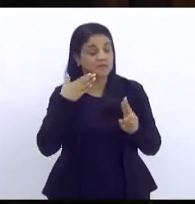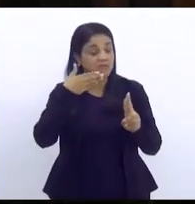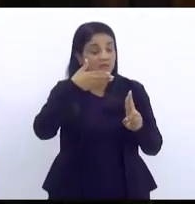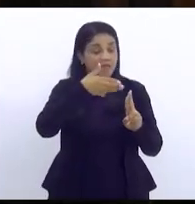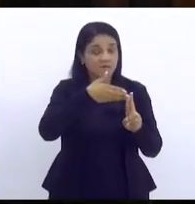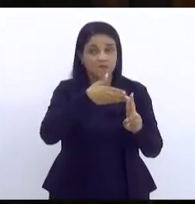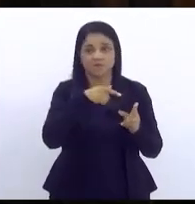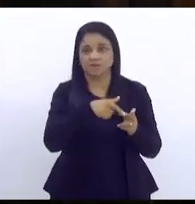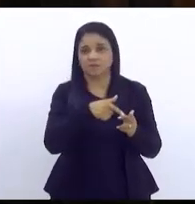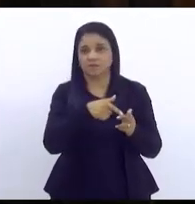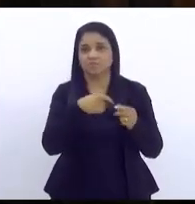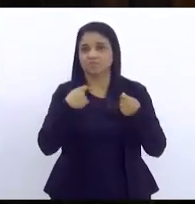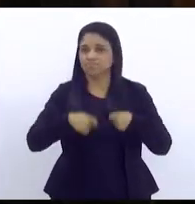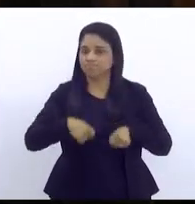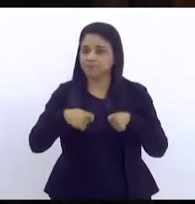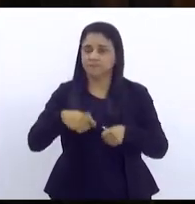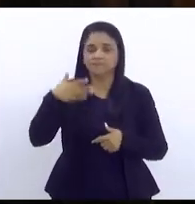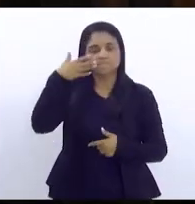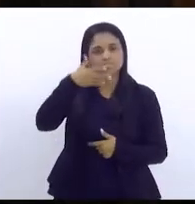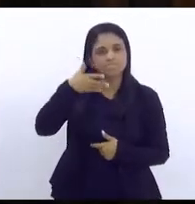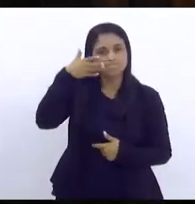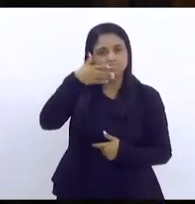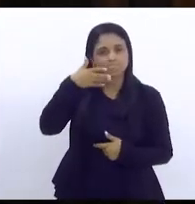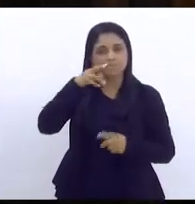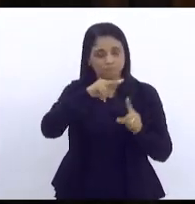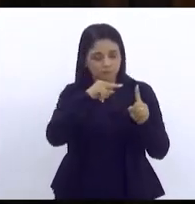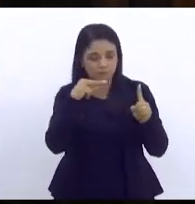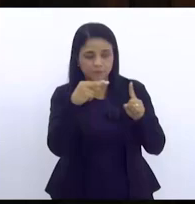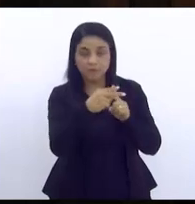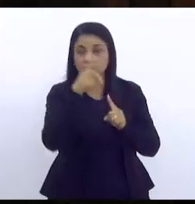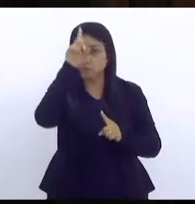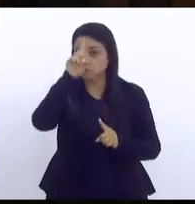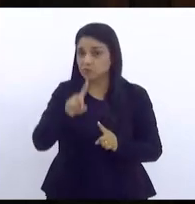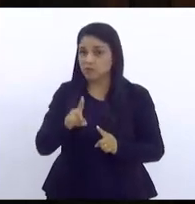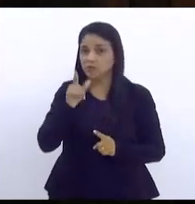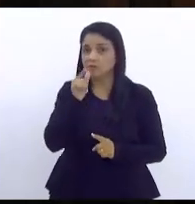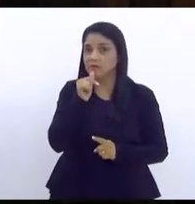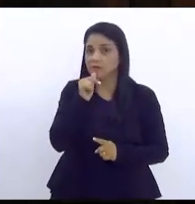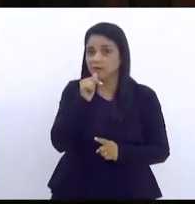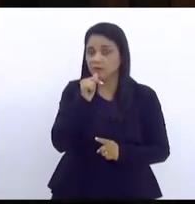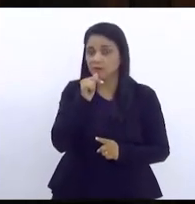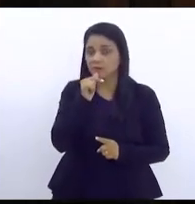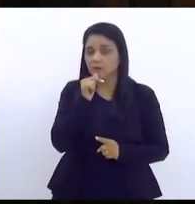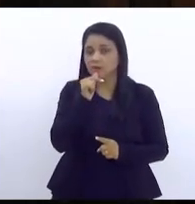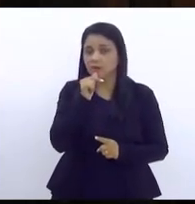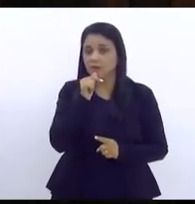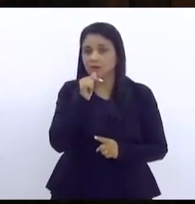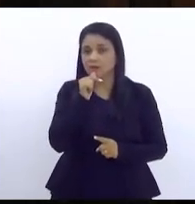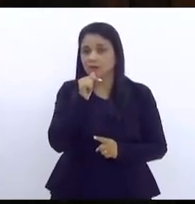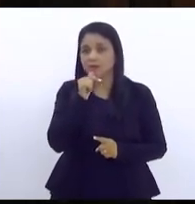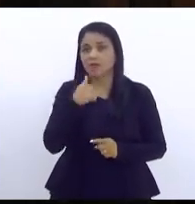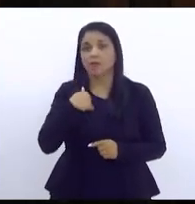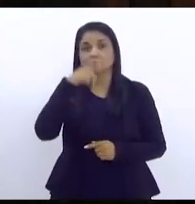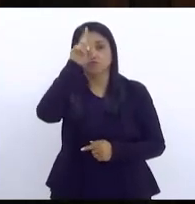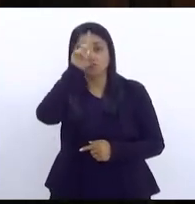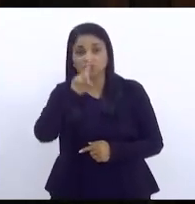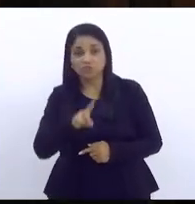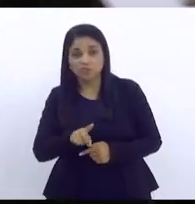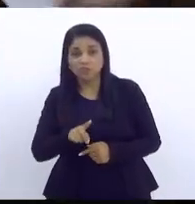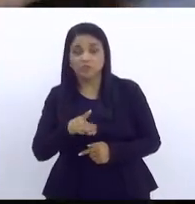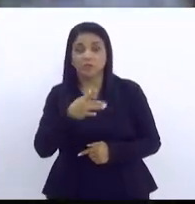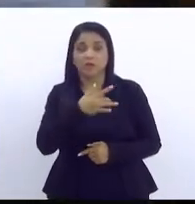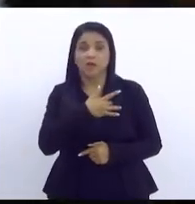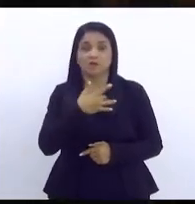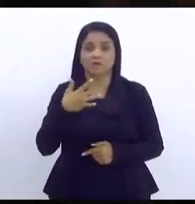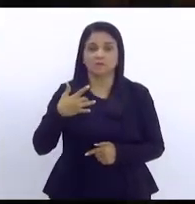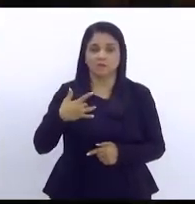que a minha fala caminha na Perspectiva do direito à água que ao fim ao cabo é o direito à saúde